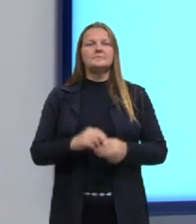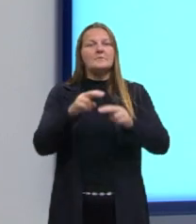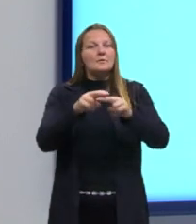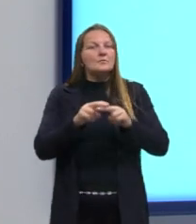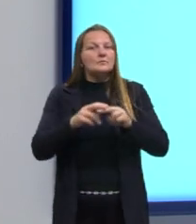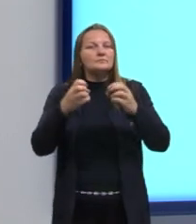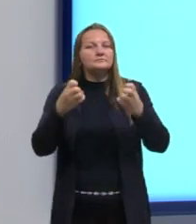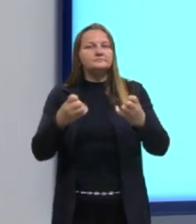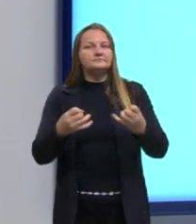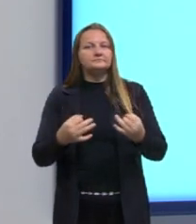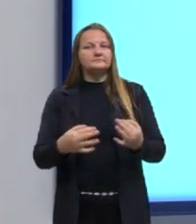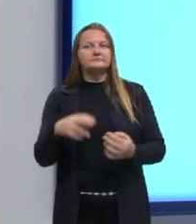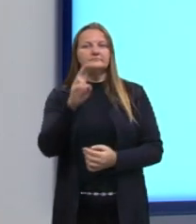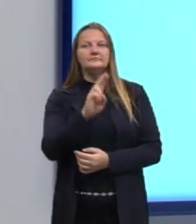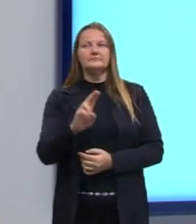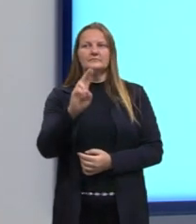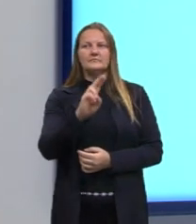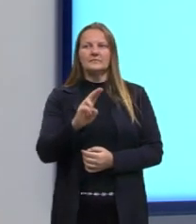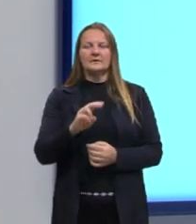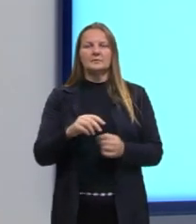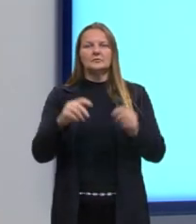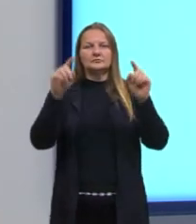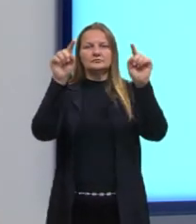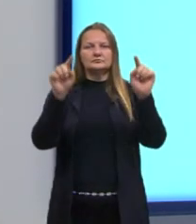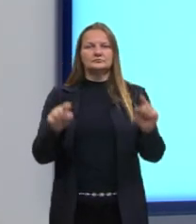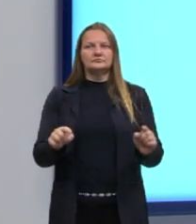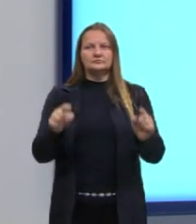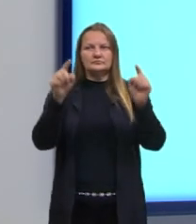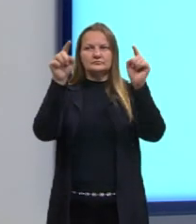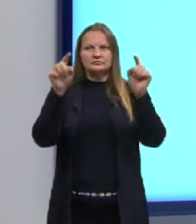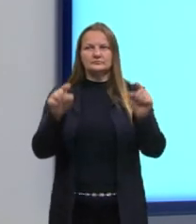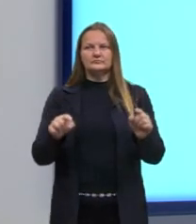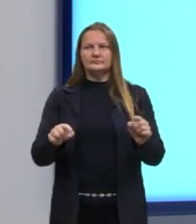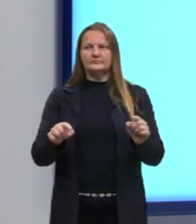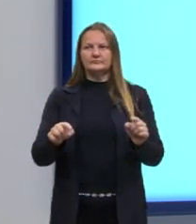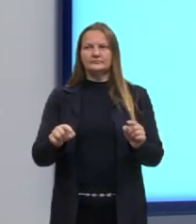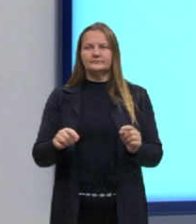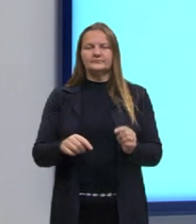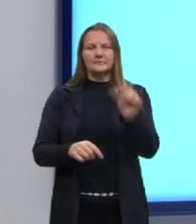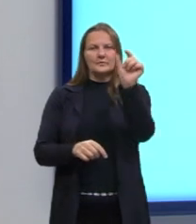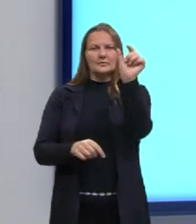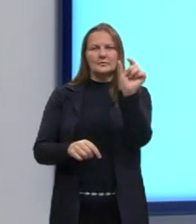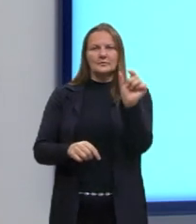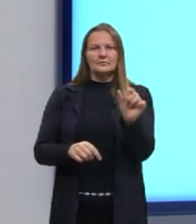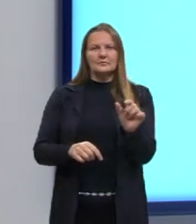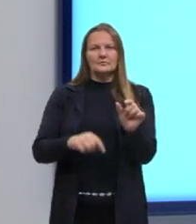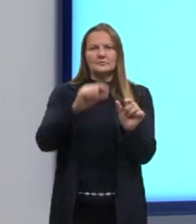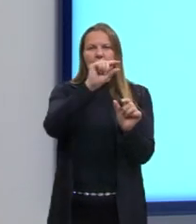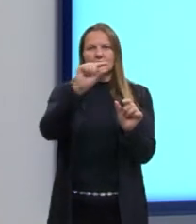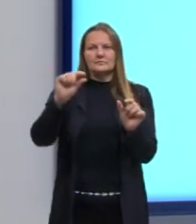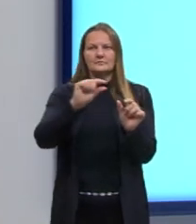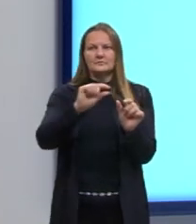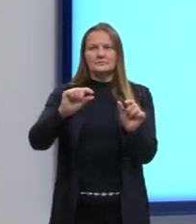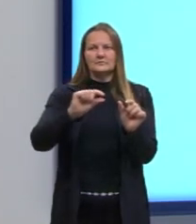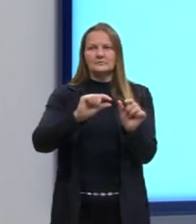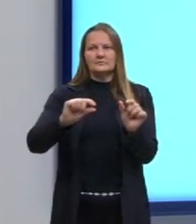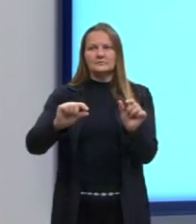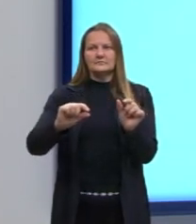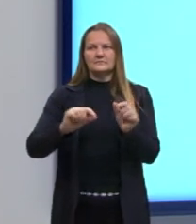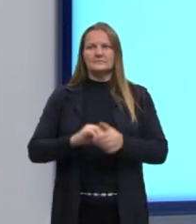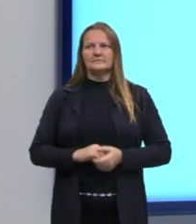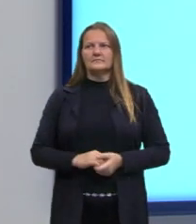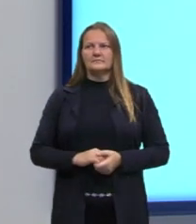nós utilizamos então né a matriz e cada linha dessa Matriz nós colocamos as coordenadas dos pontos